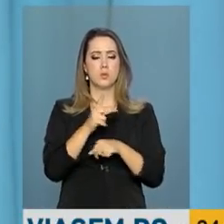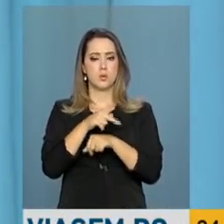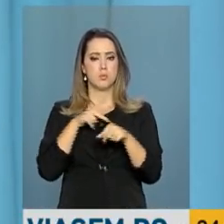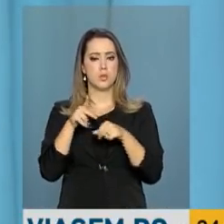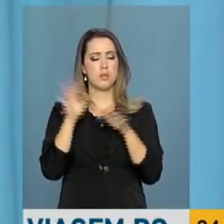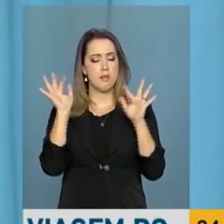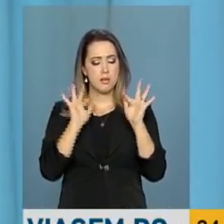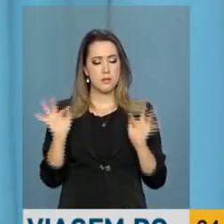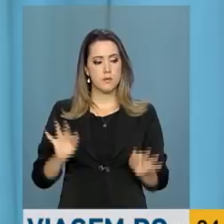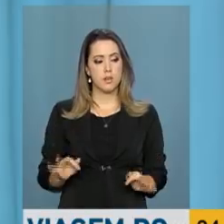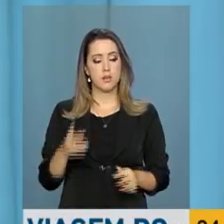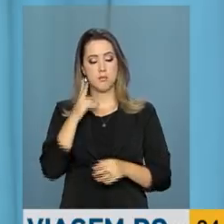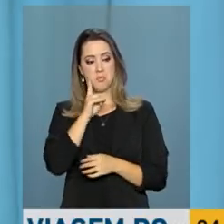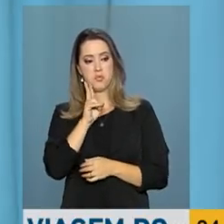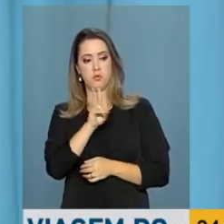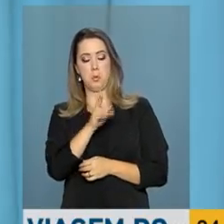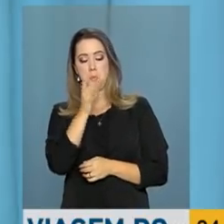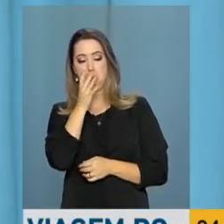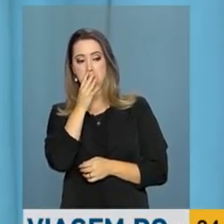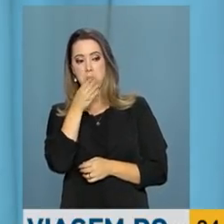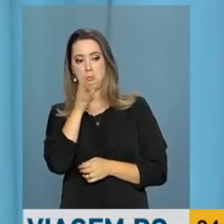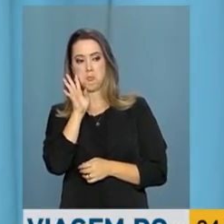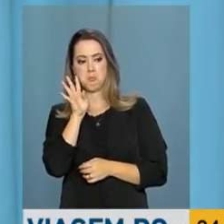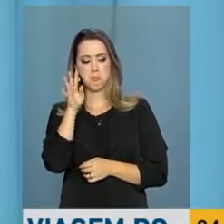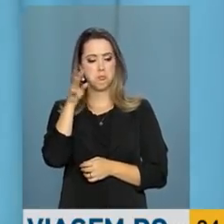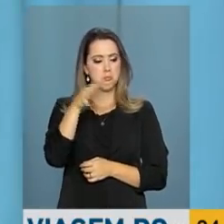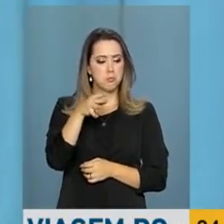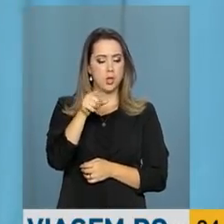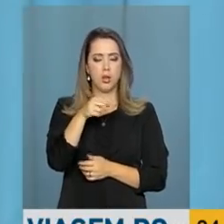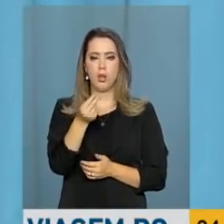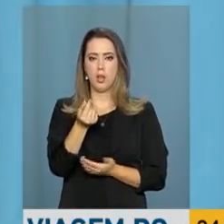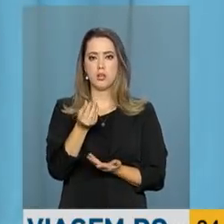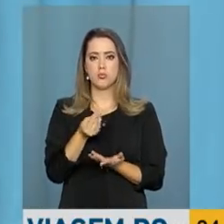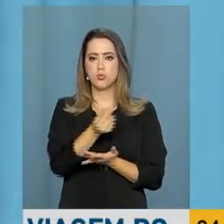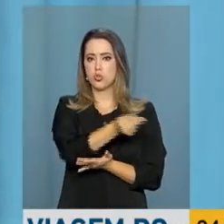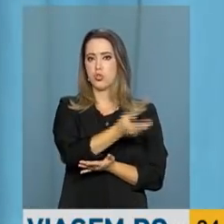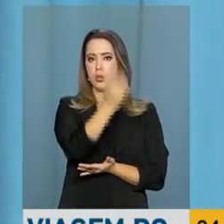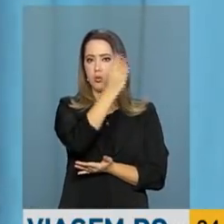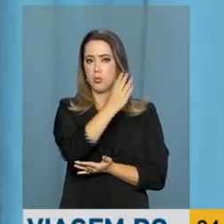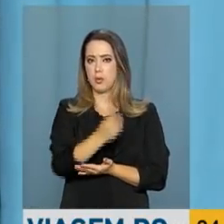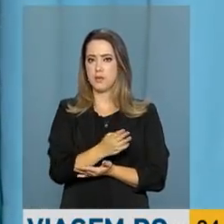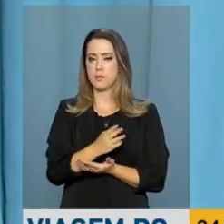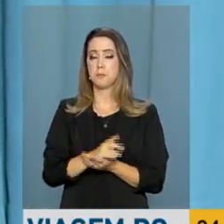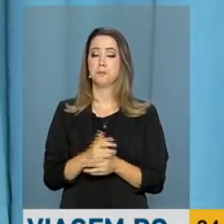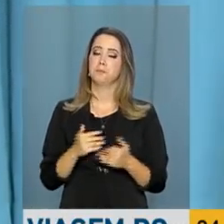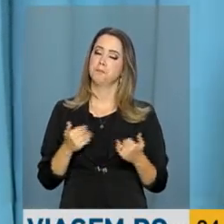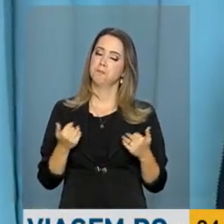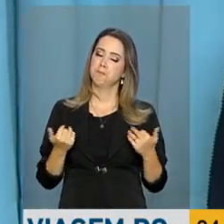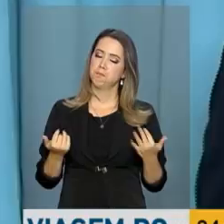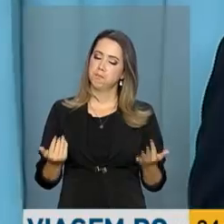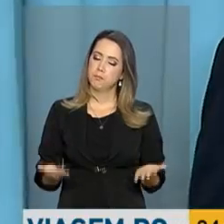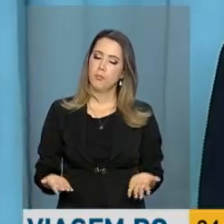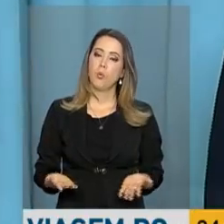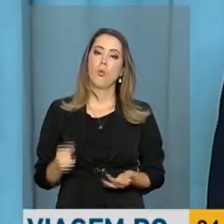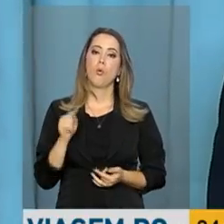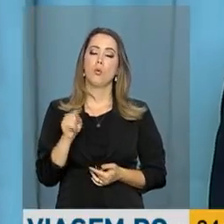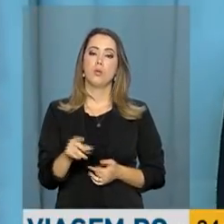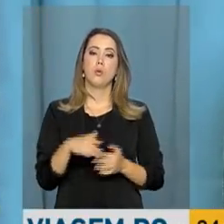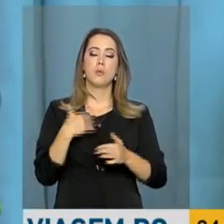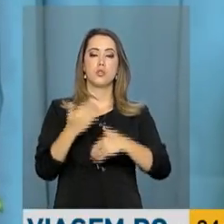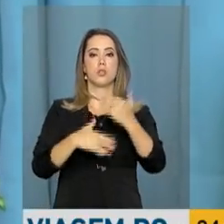país e querem promover vários investimentos no Brasil. E